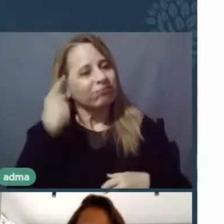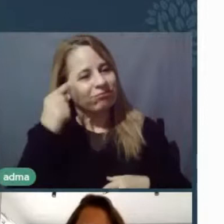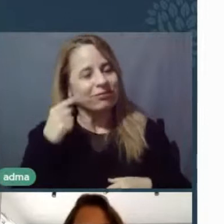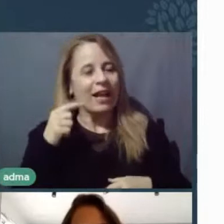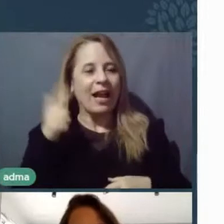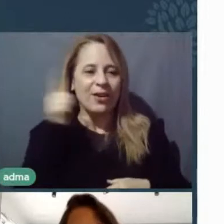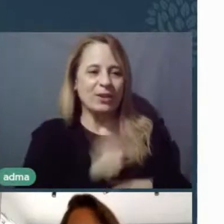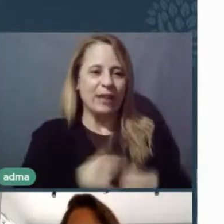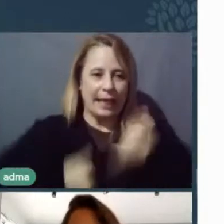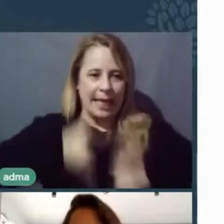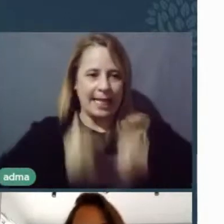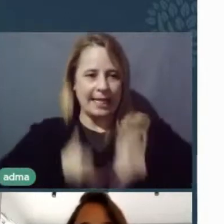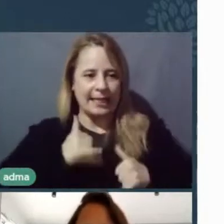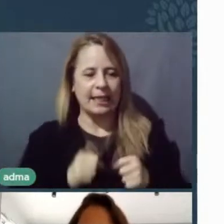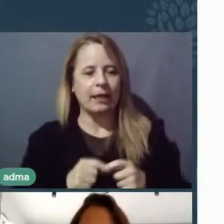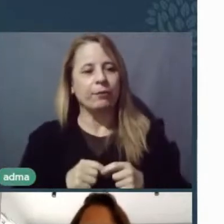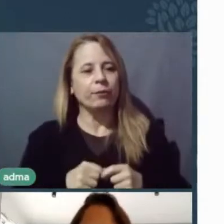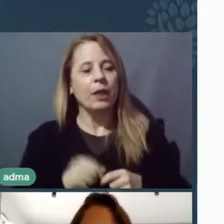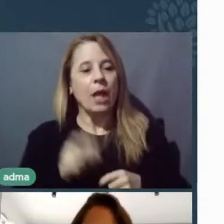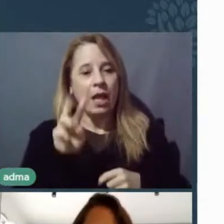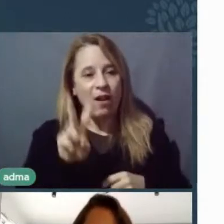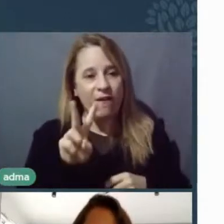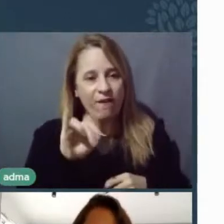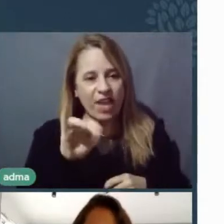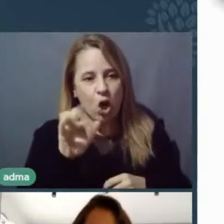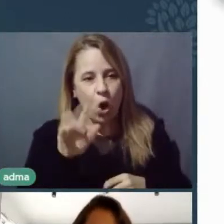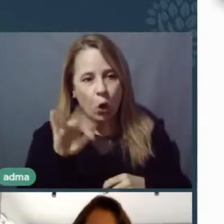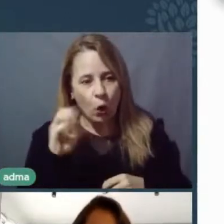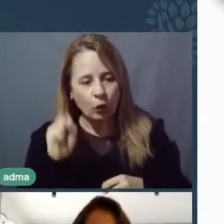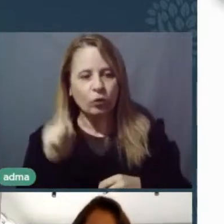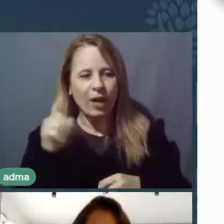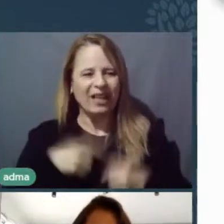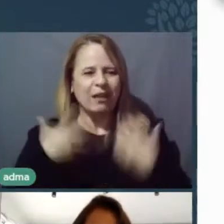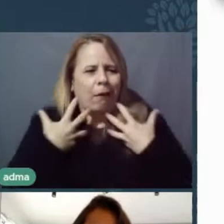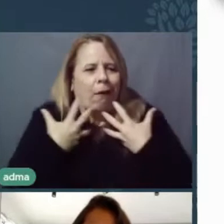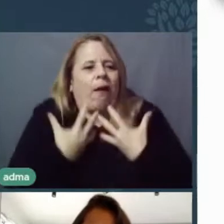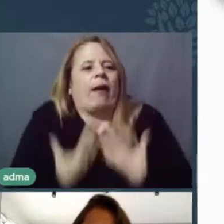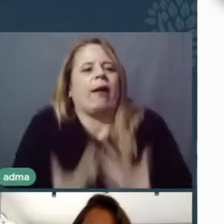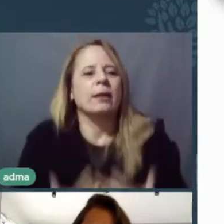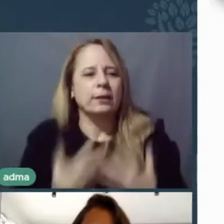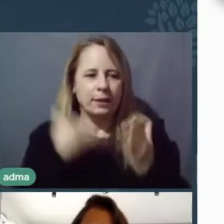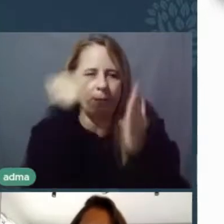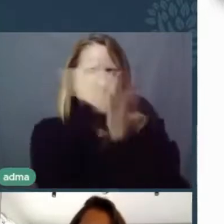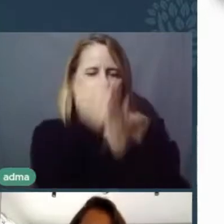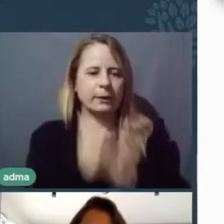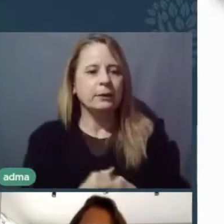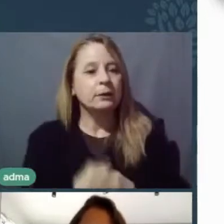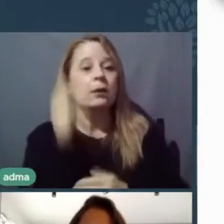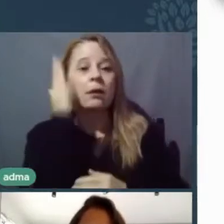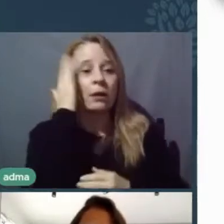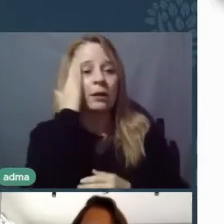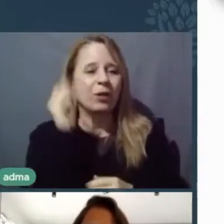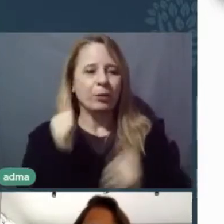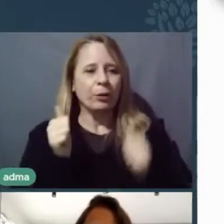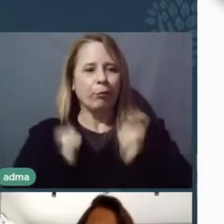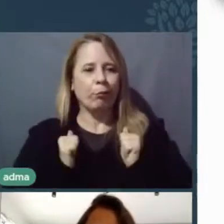moderado. E vigorosa é aquele treinamento um pouco mais exaustivo. O que nós sabemos é que o